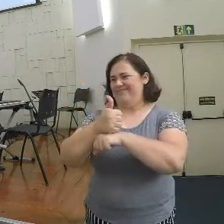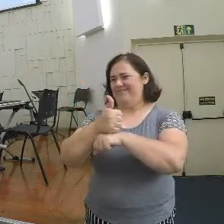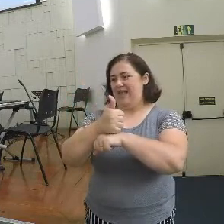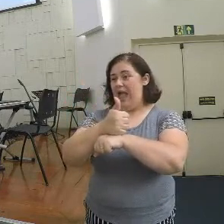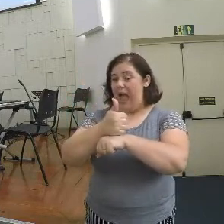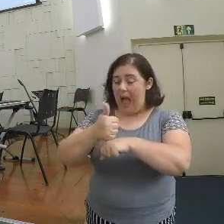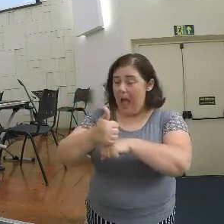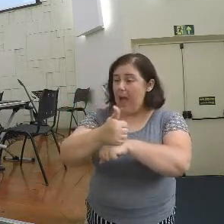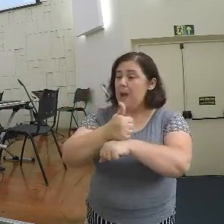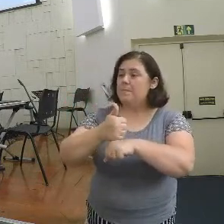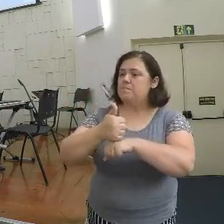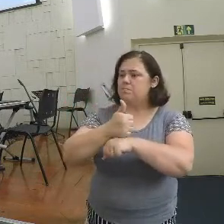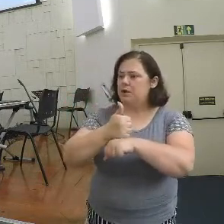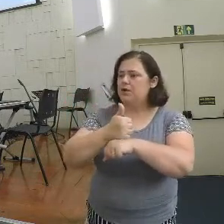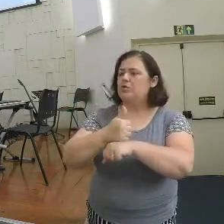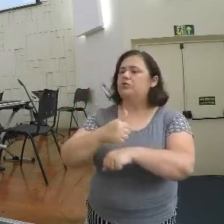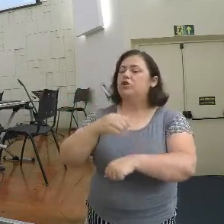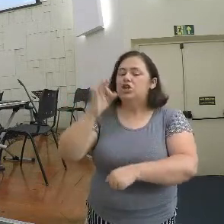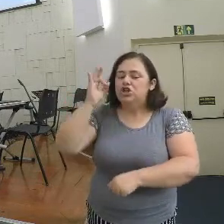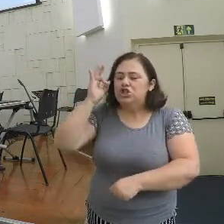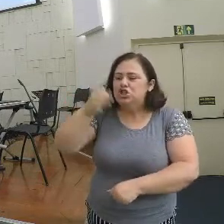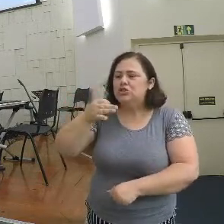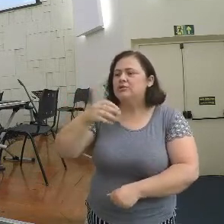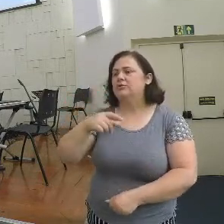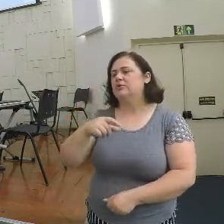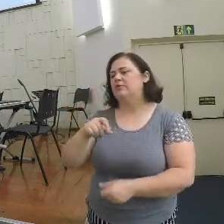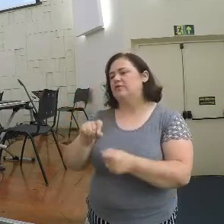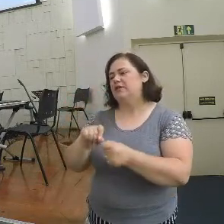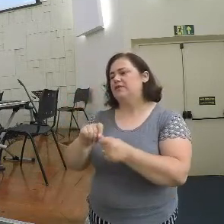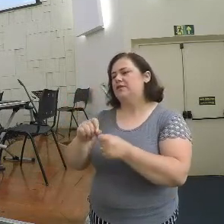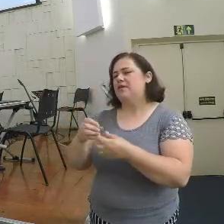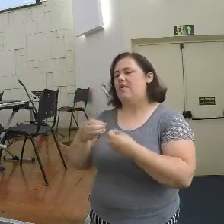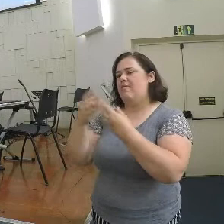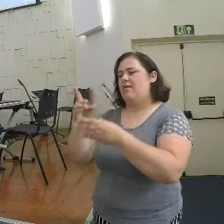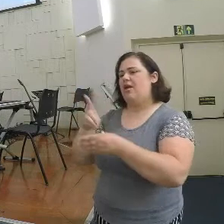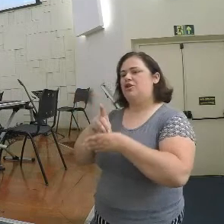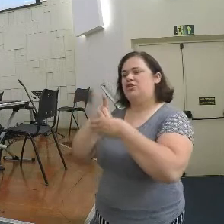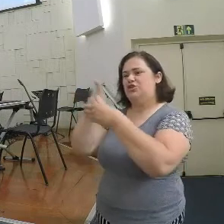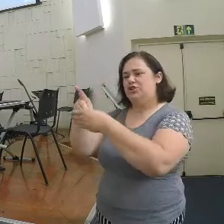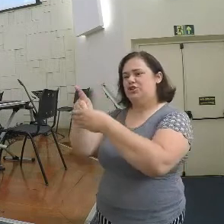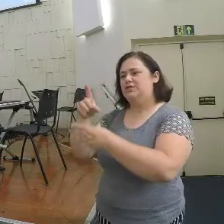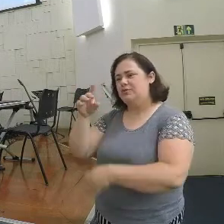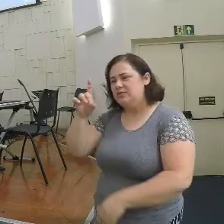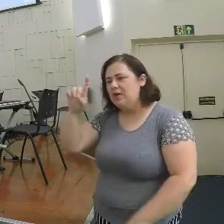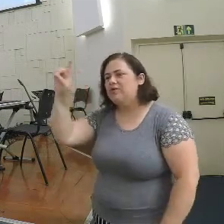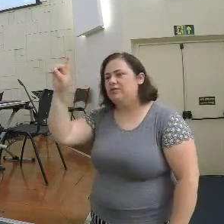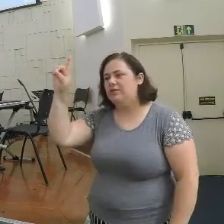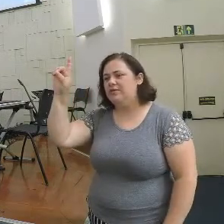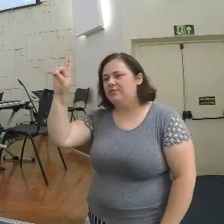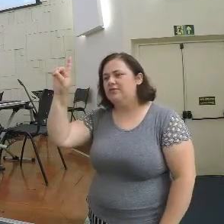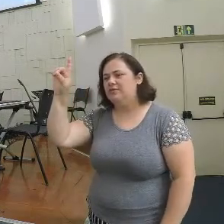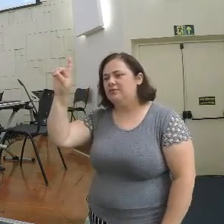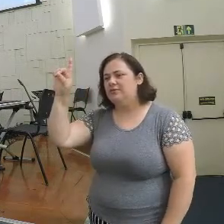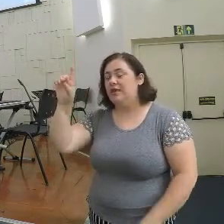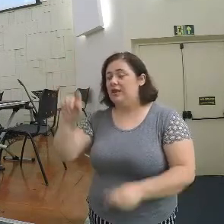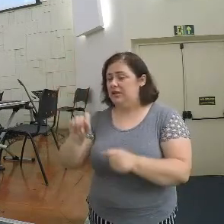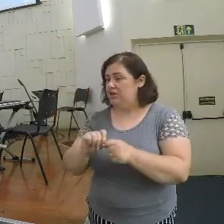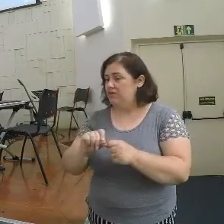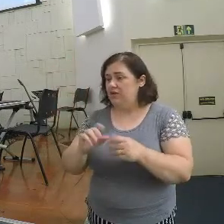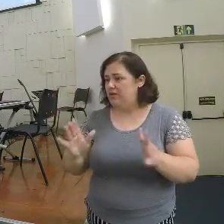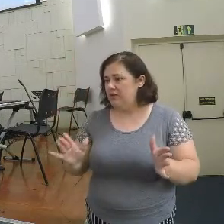do pai da fé, do primeiro patriarca Abrão. Esse homem Deus abençoou com a vitória sobre reis